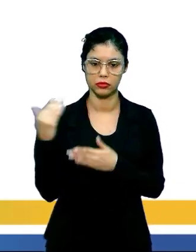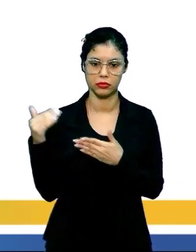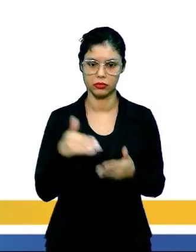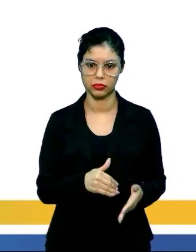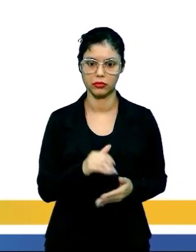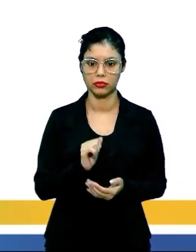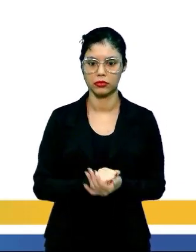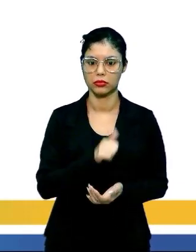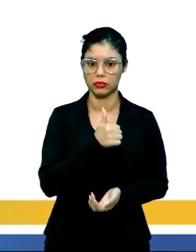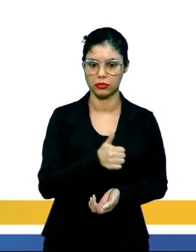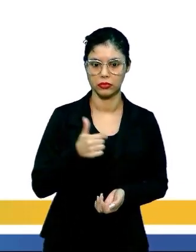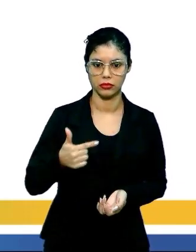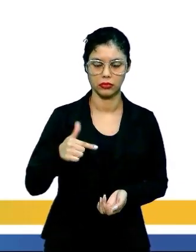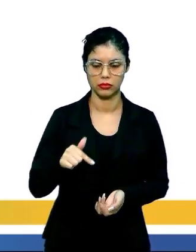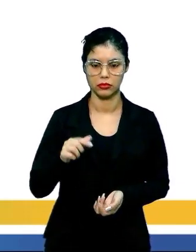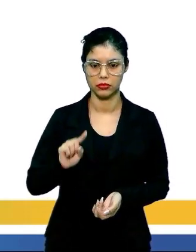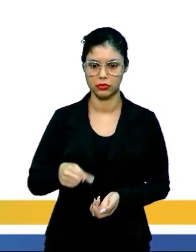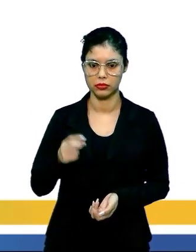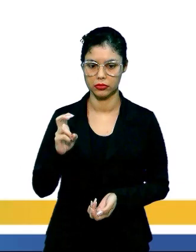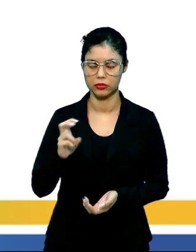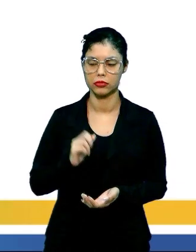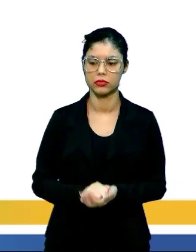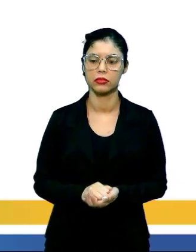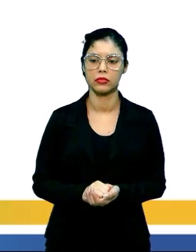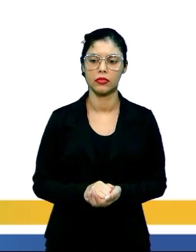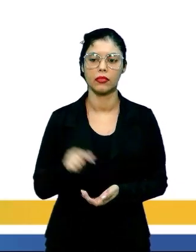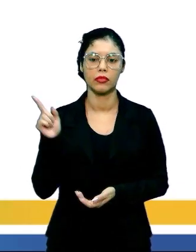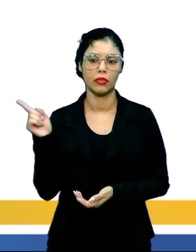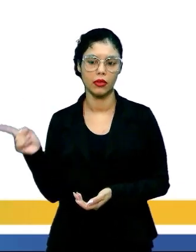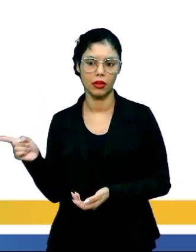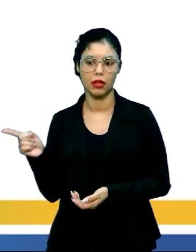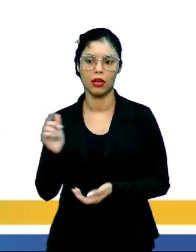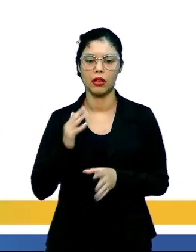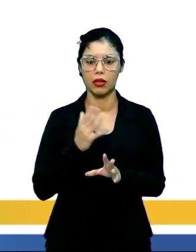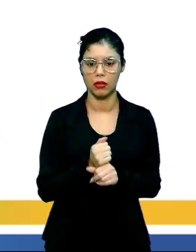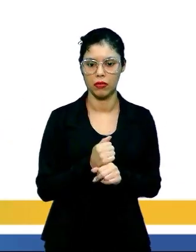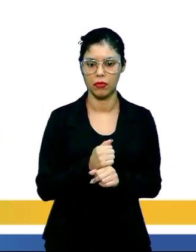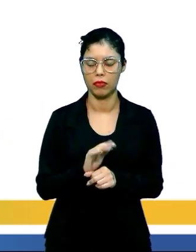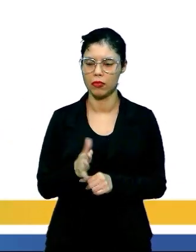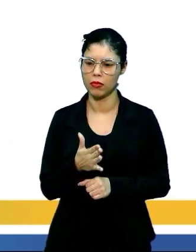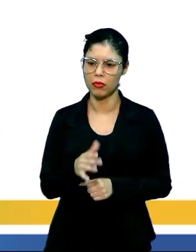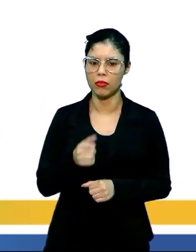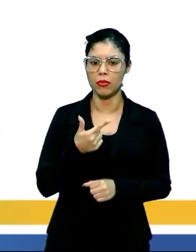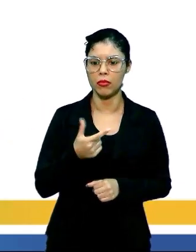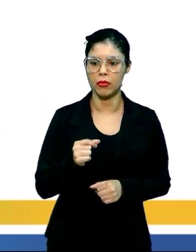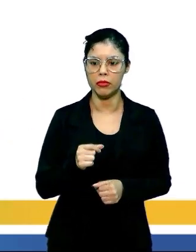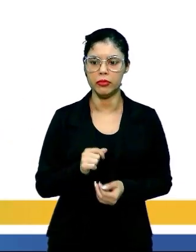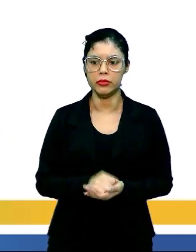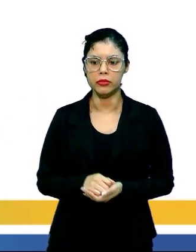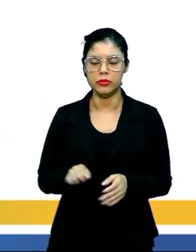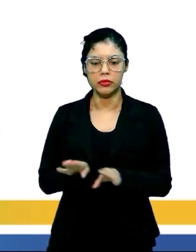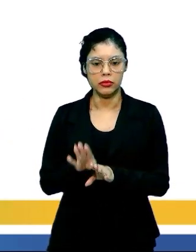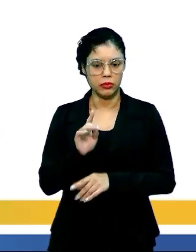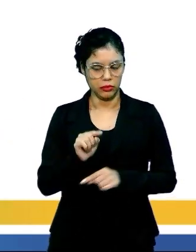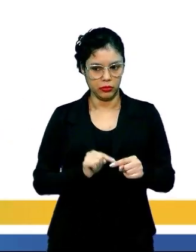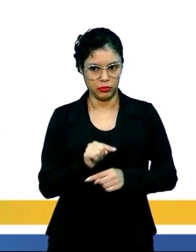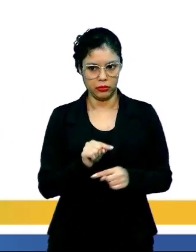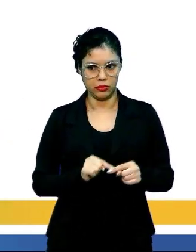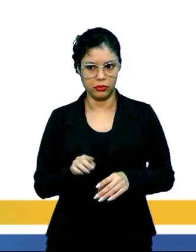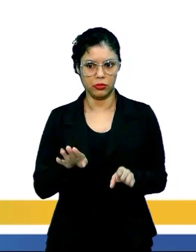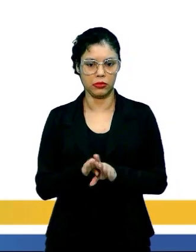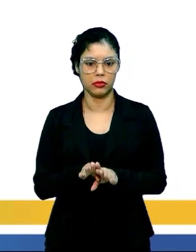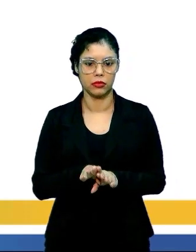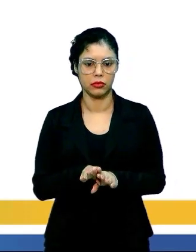a 173,5, tá? E aqui embaixo a soma deu exatamente 20. Se eu dividir isso aqui,